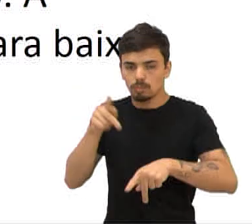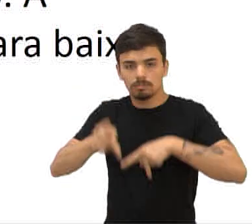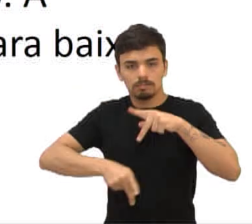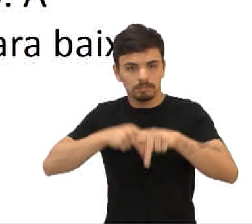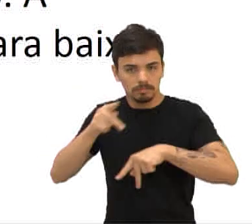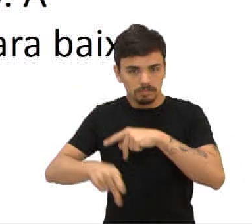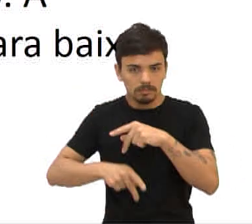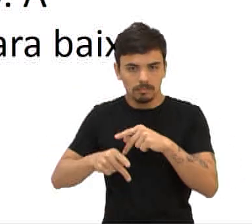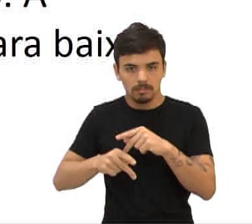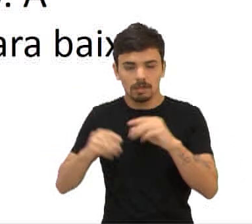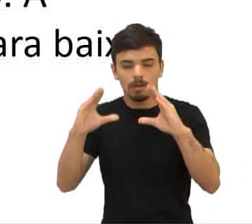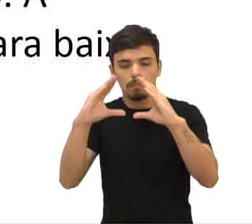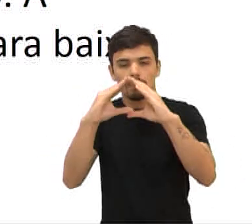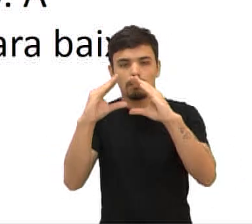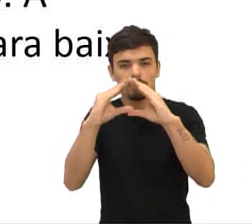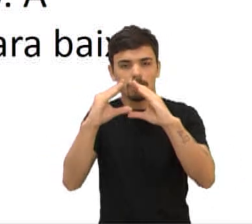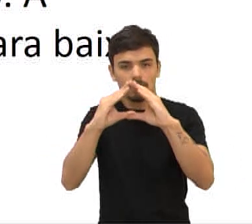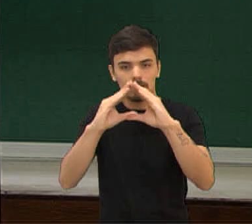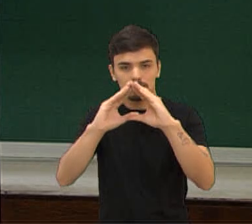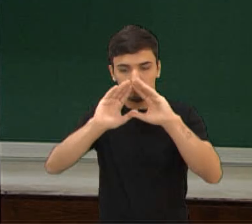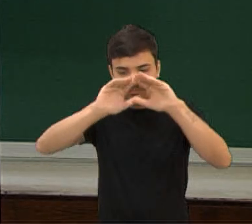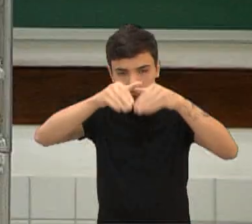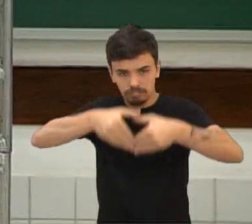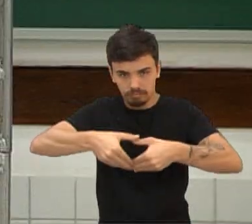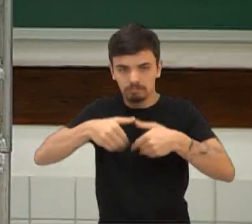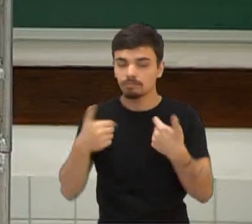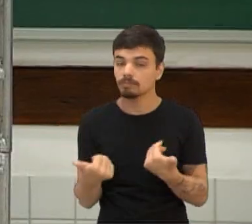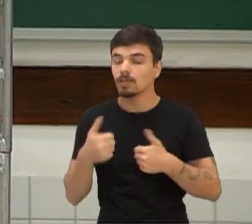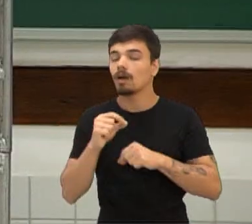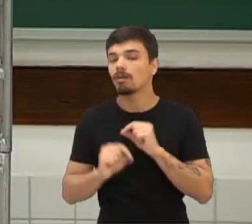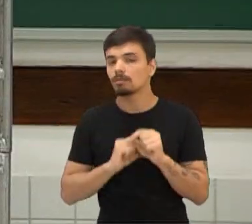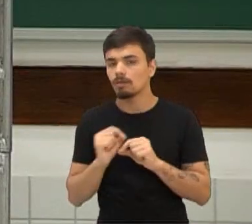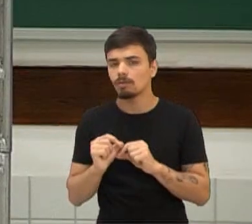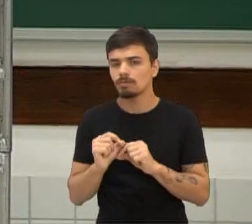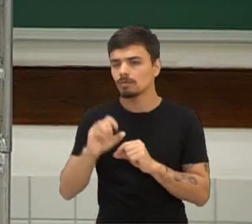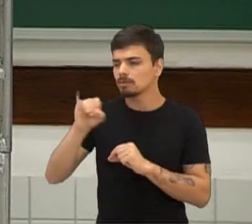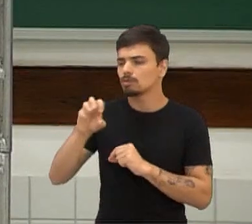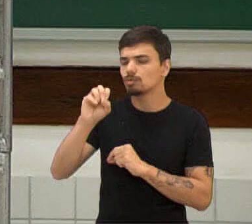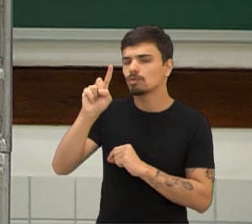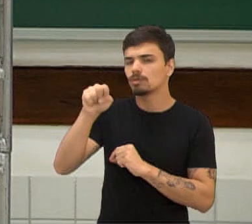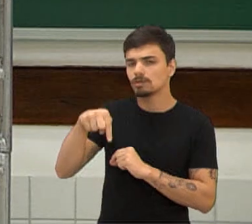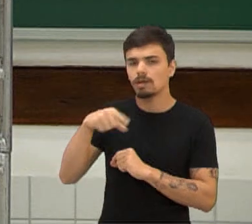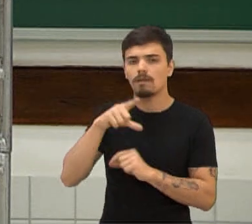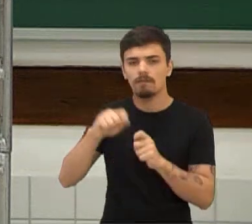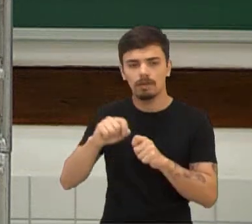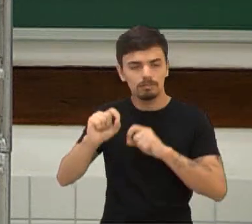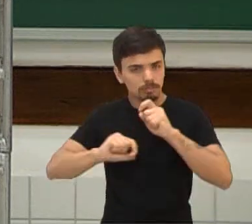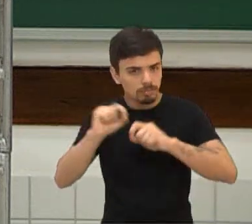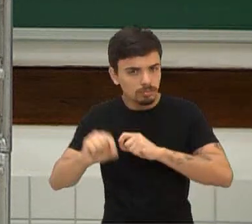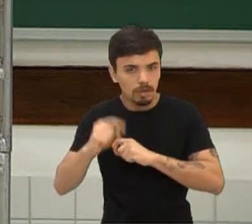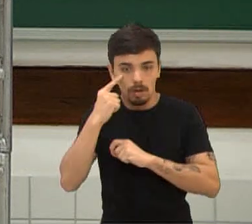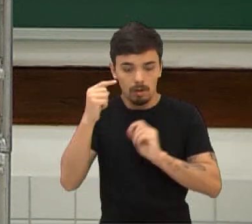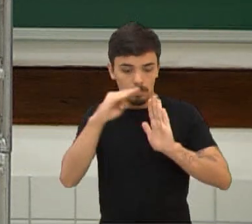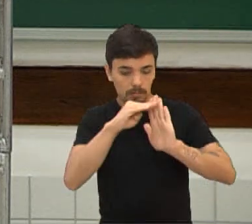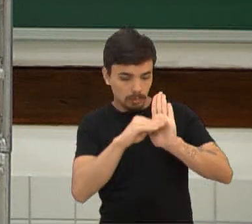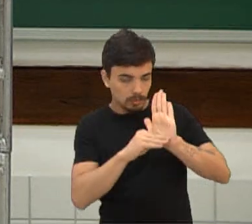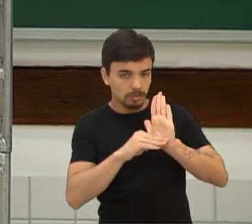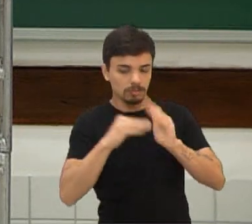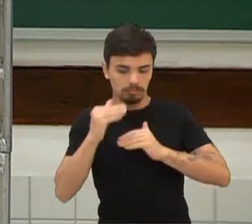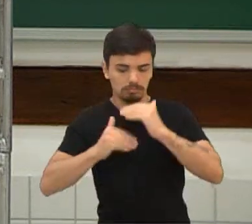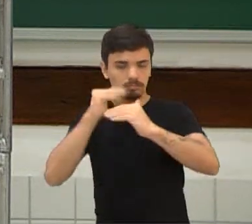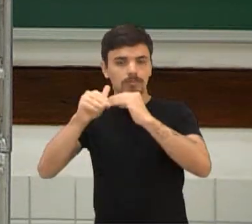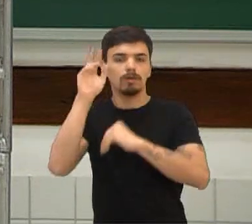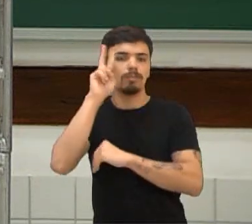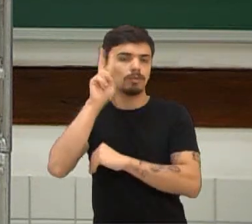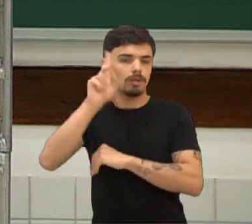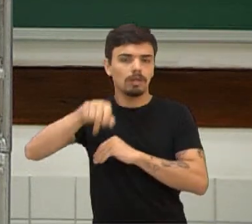dos direitos, então, foi colocada de cabeça para baixo. Então, o que o José Murilo de Carvalho está fazendo? Ele está dizendo que o processo histórico brasileiro